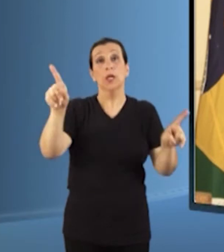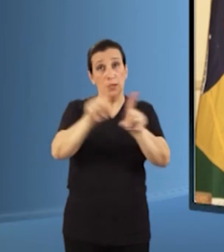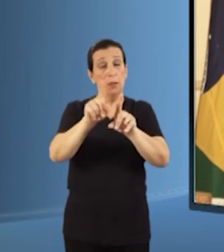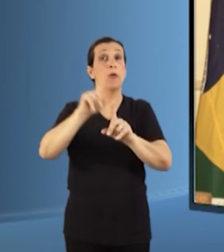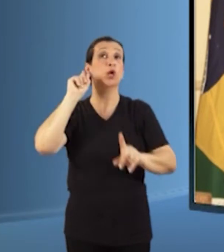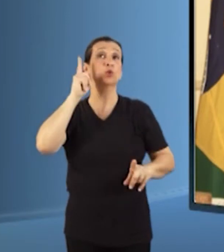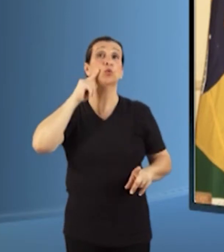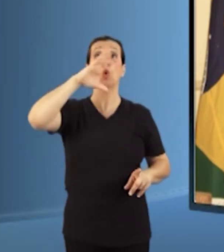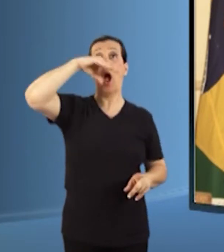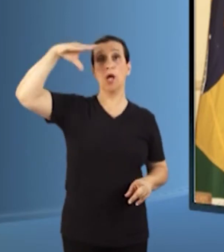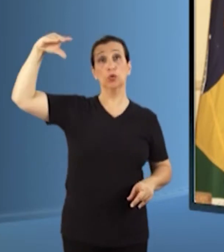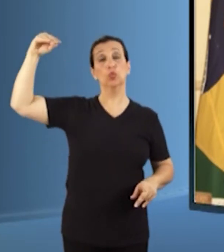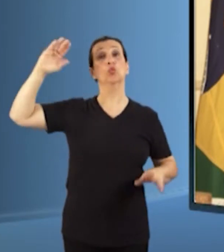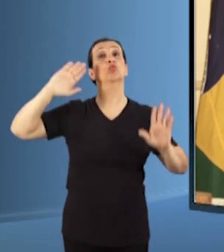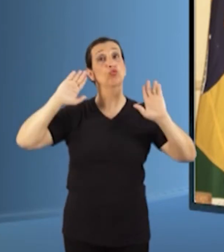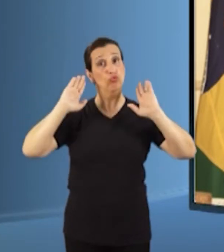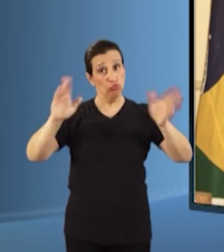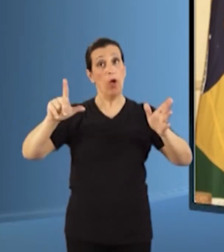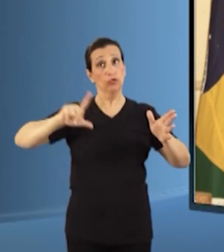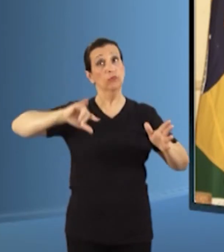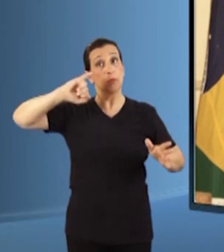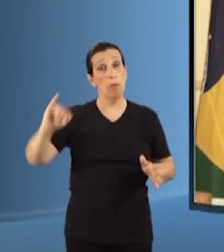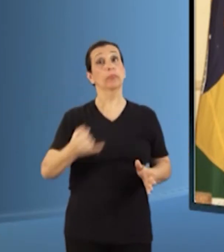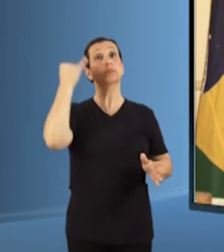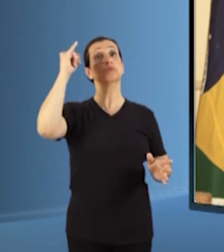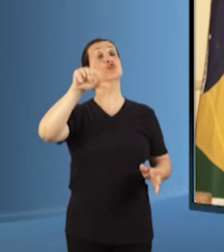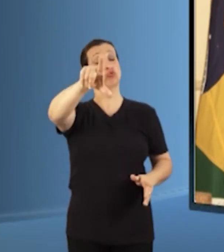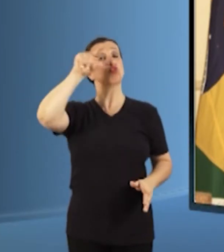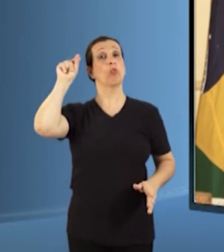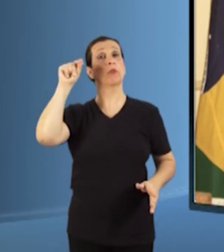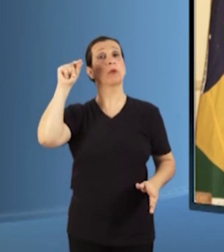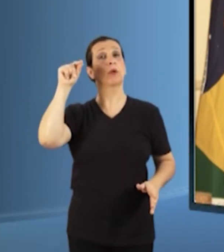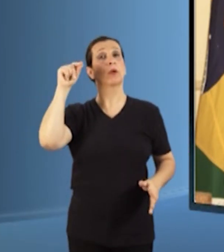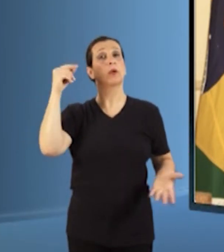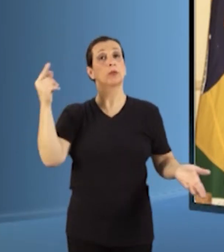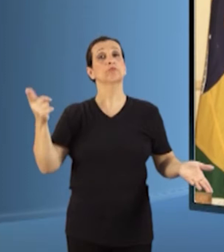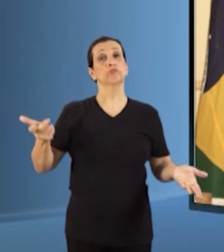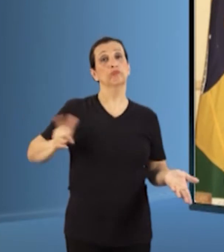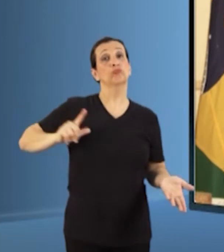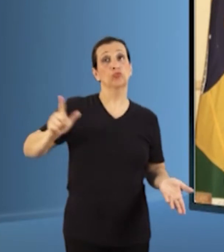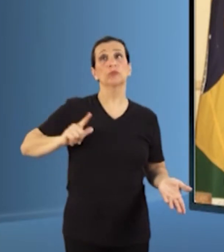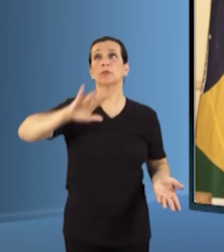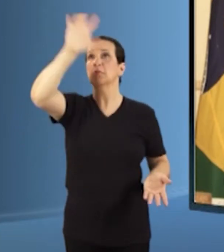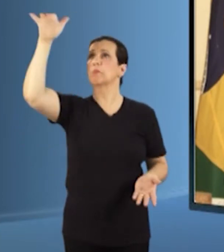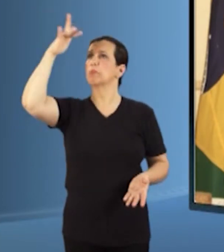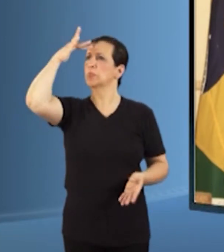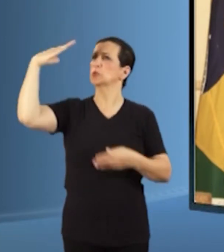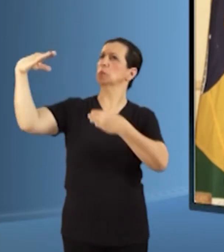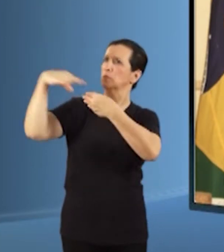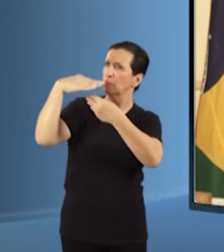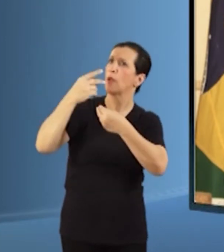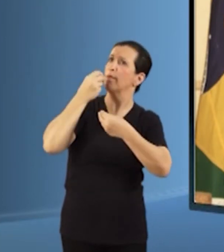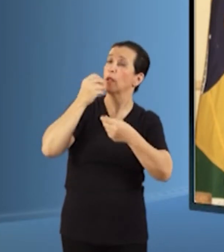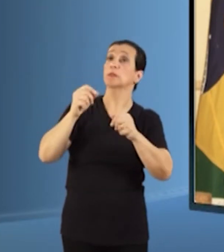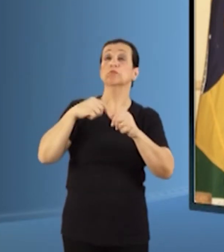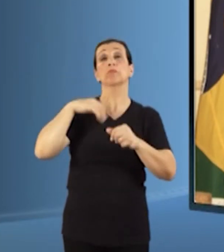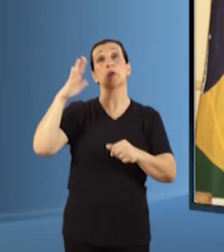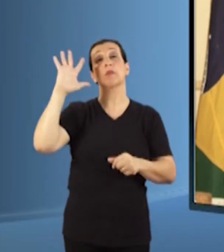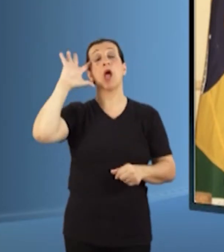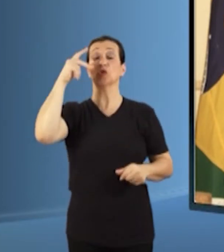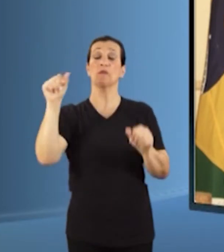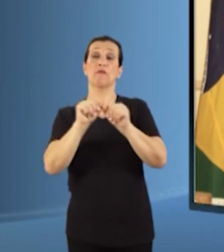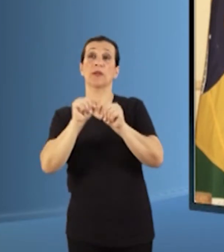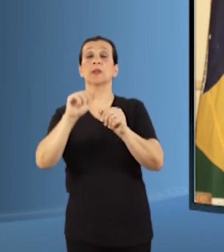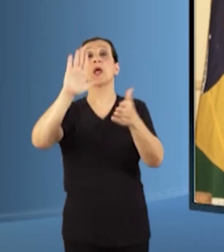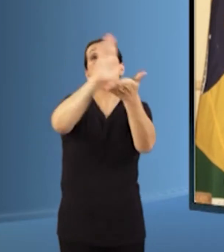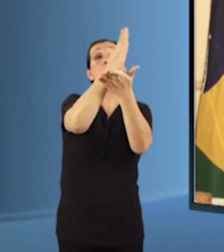e surdos adultos que já também tiveram oportunidade de escolher, né, tiveram indicação para isso, escolheram